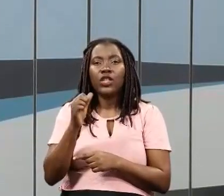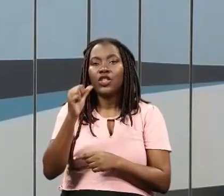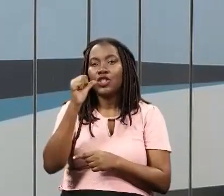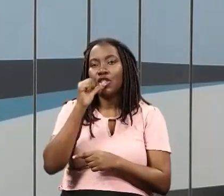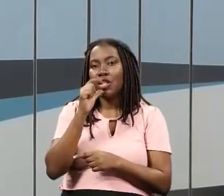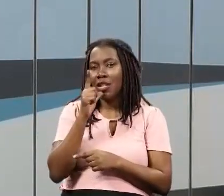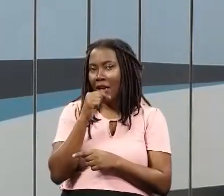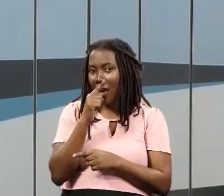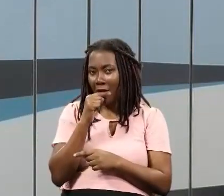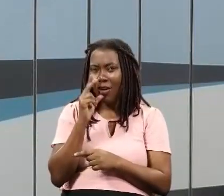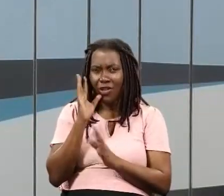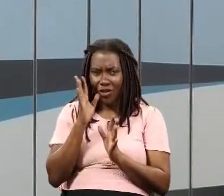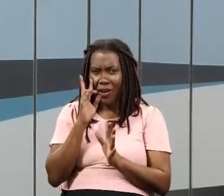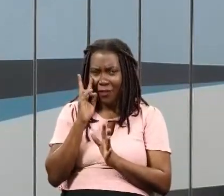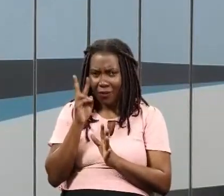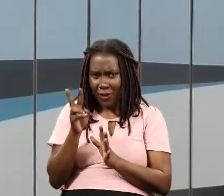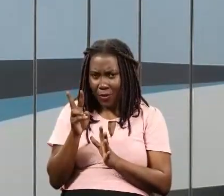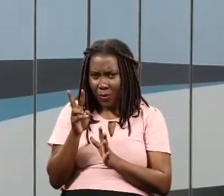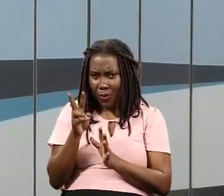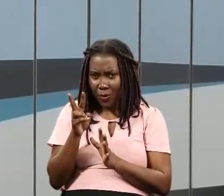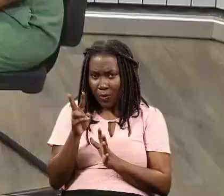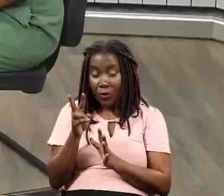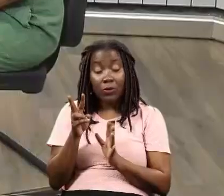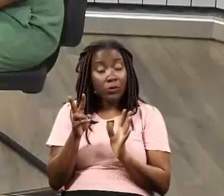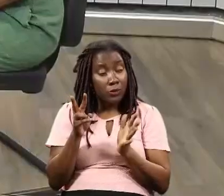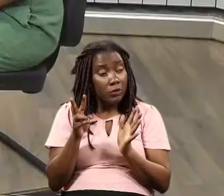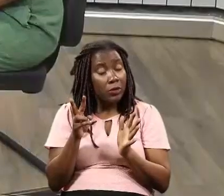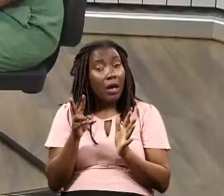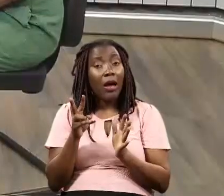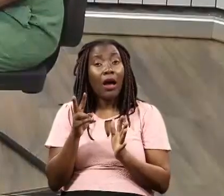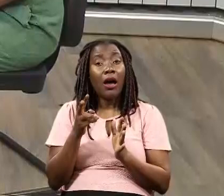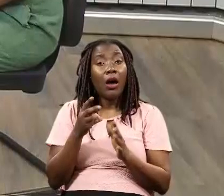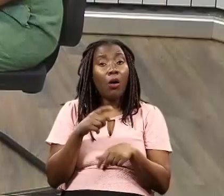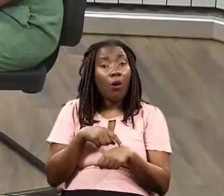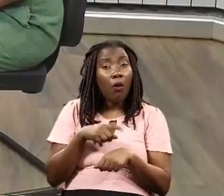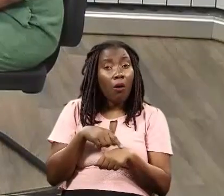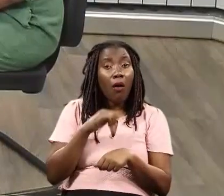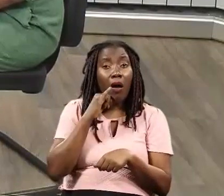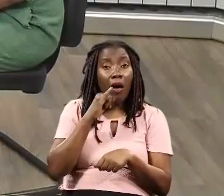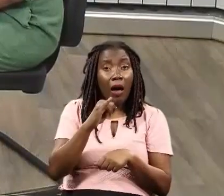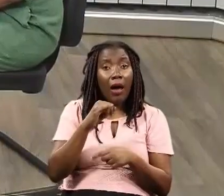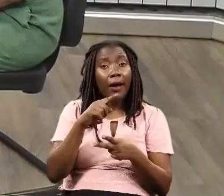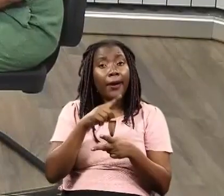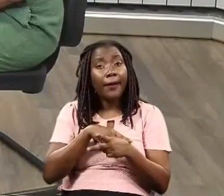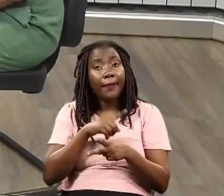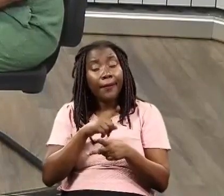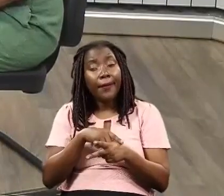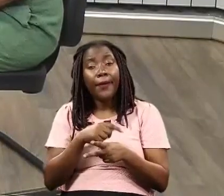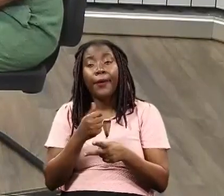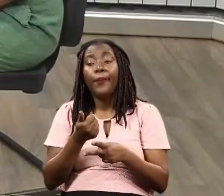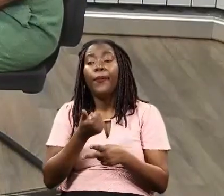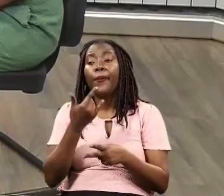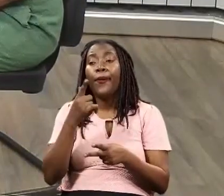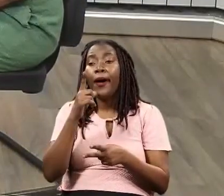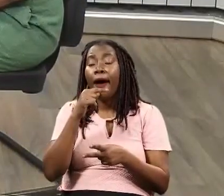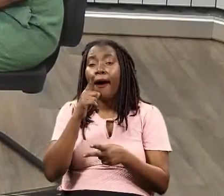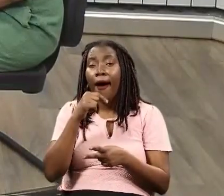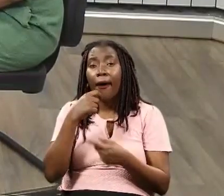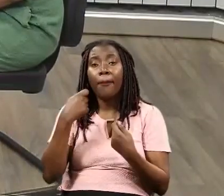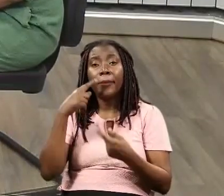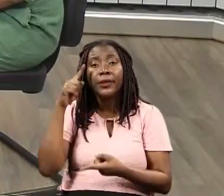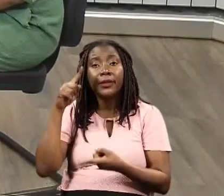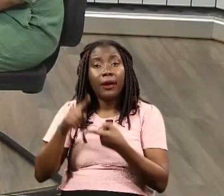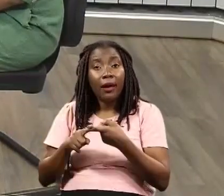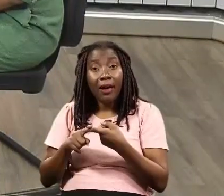esses aplicativos? Sim, já então, aplicativos que dá o horário, o tempo, o tanto de água que você precisa beber. Tem aplicativos que limitam, por exemplo,